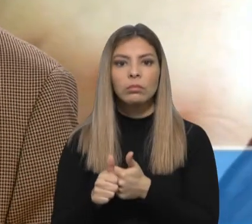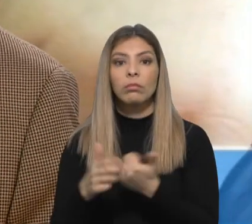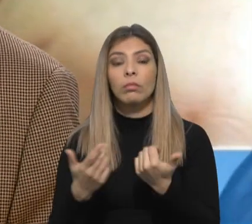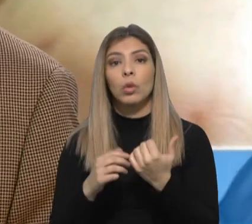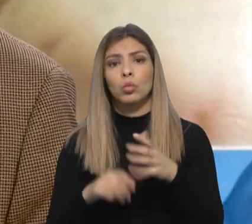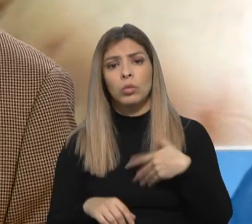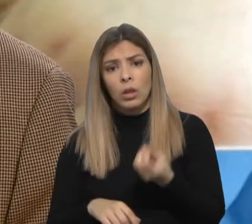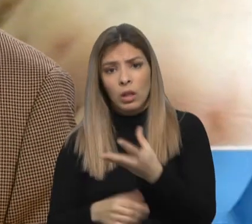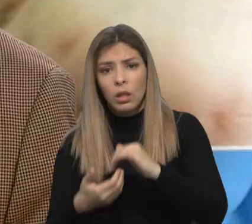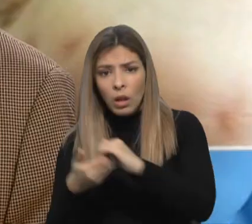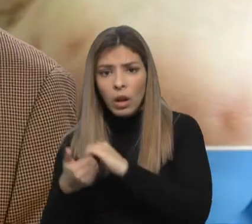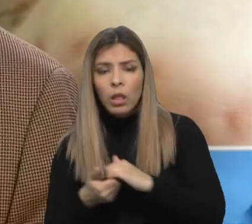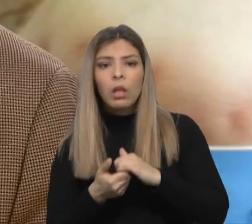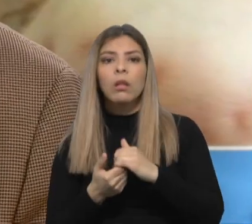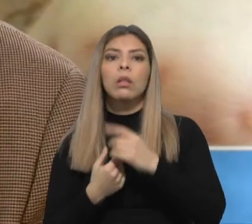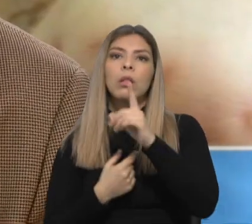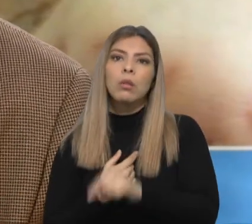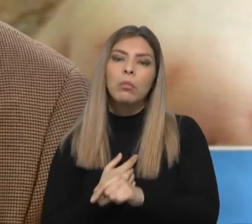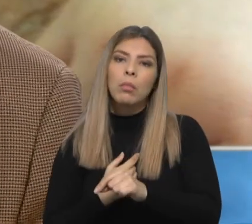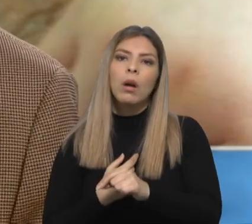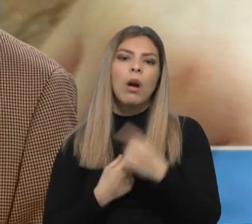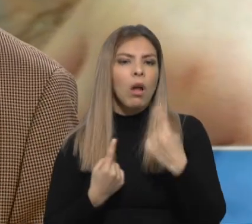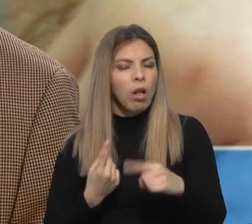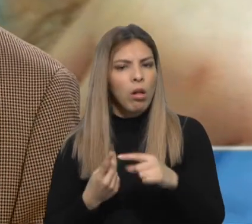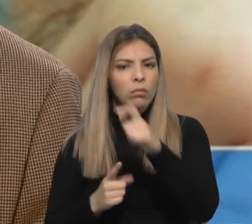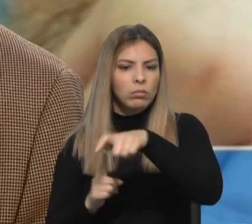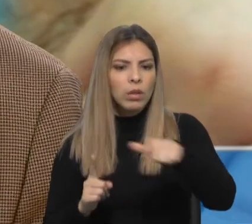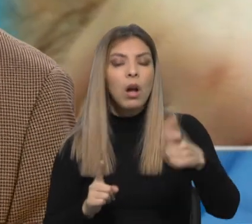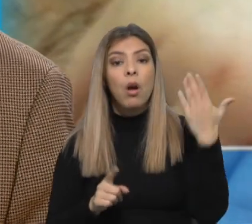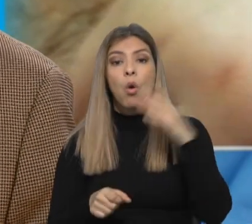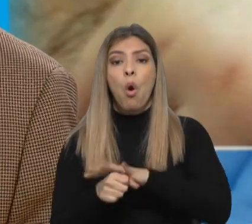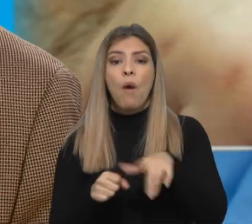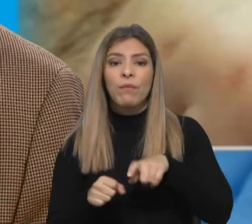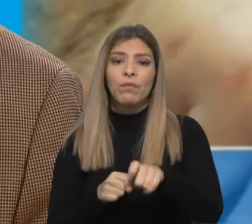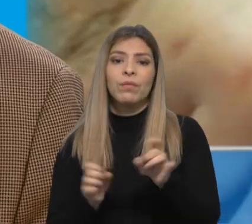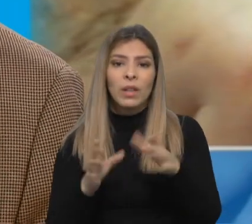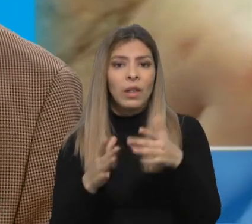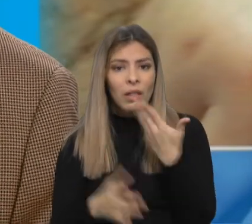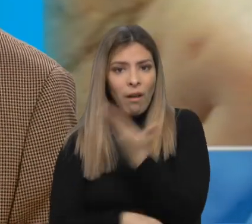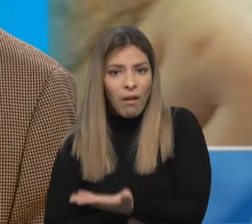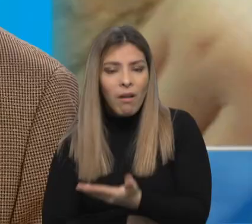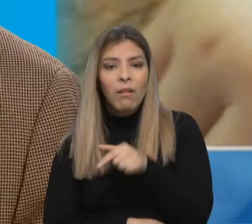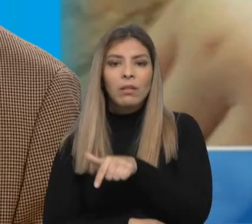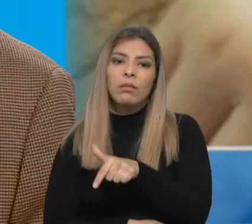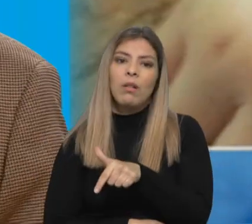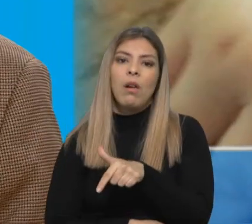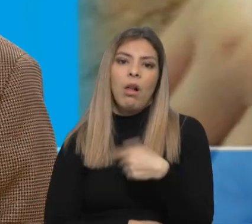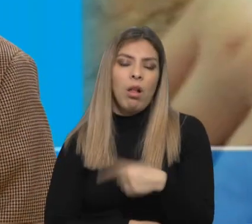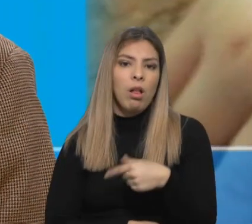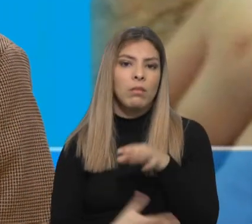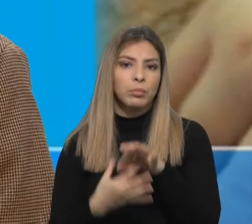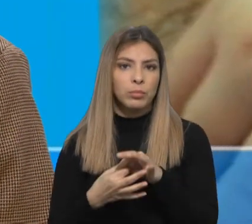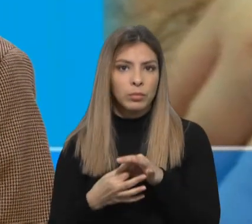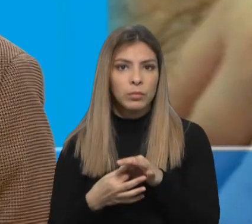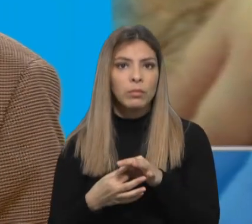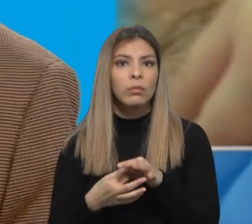por exemplo, em empenhos em causas sociais. Vimos o empenho durante a altura do Covid em ajudar e predisporem-se para a